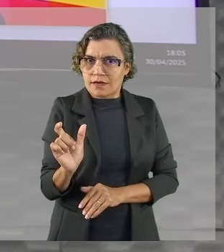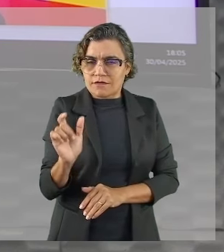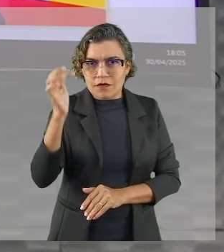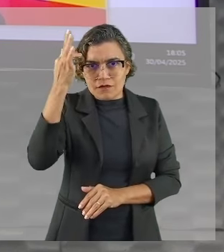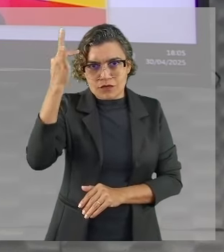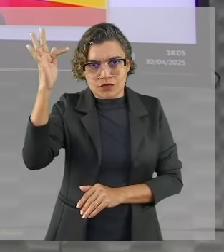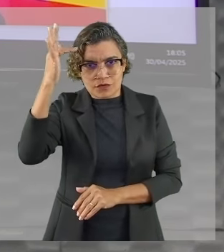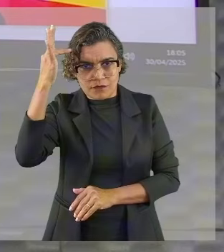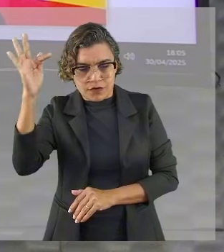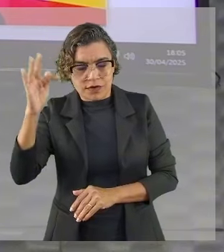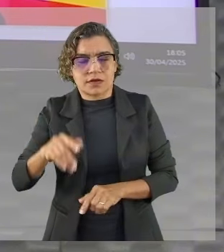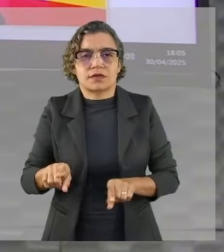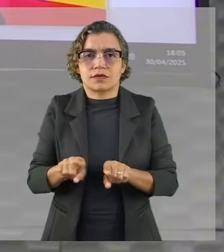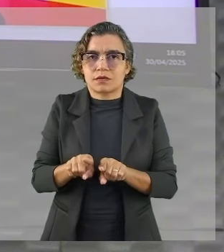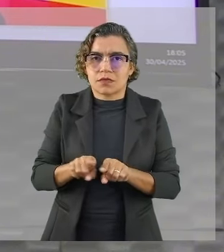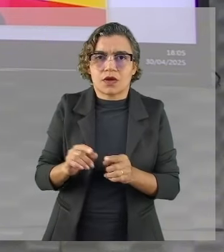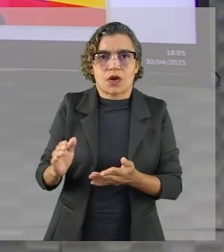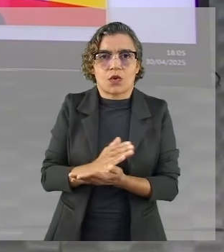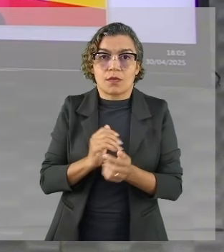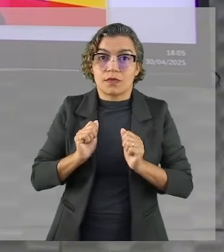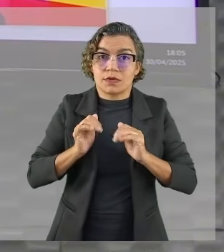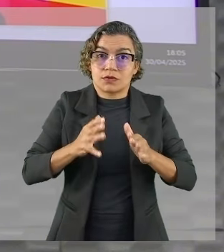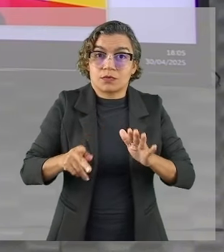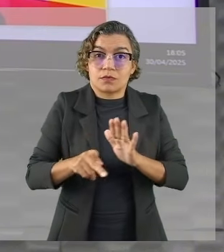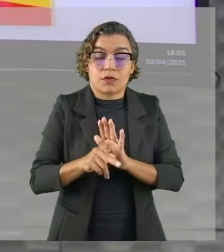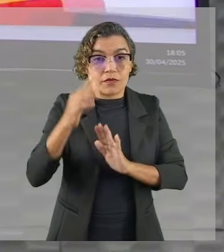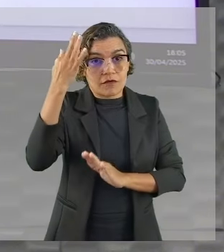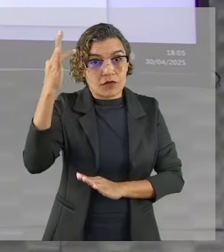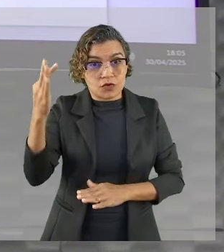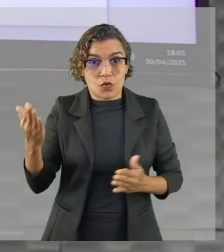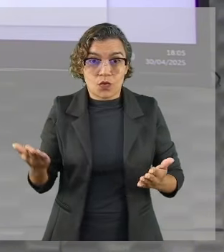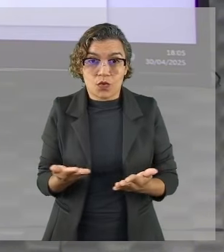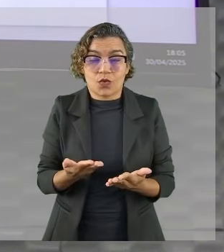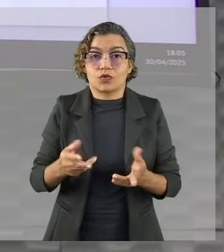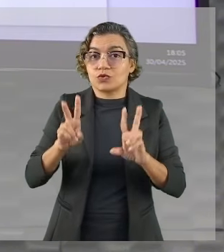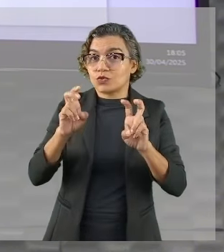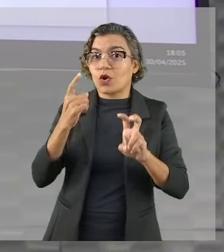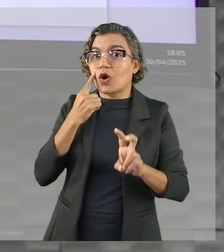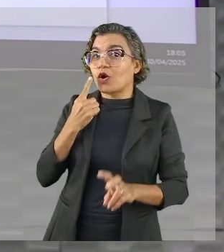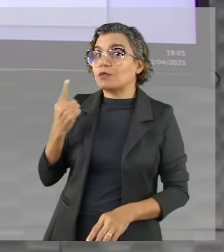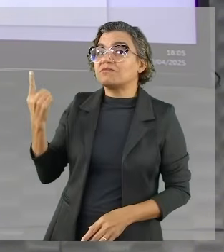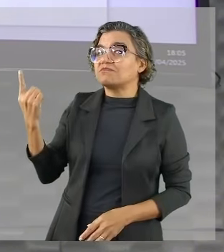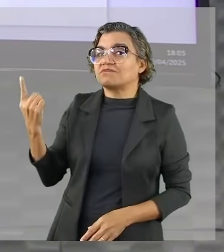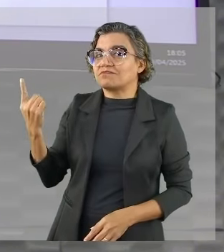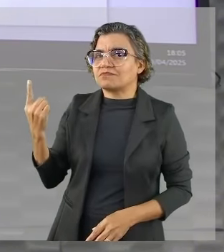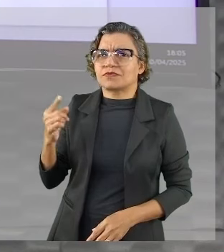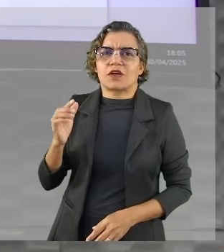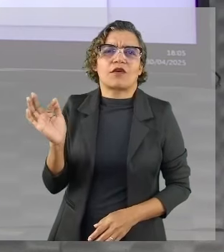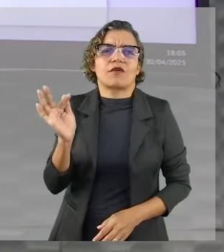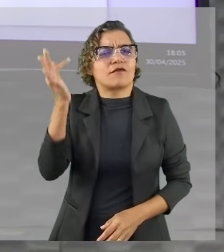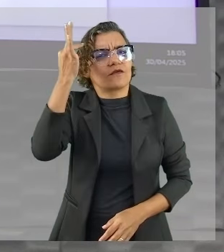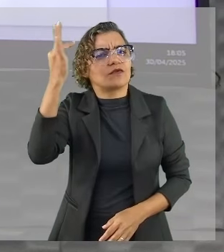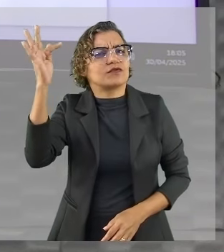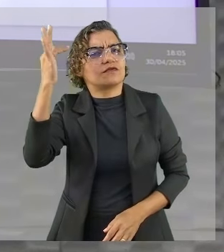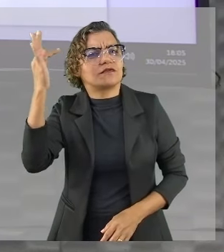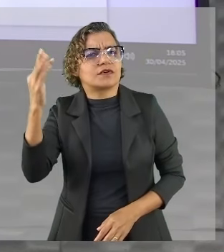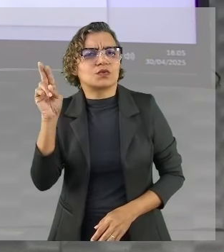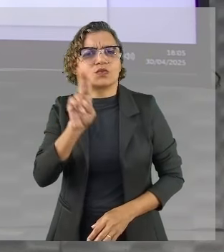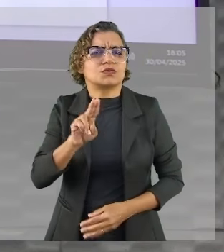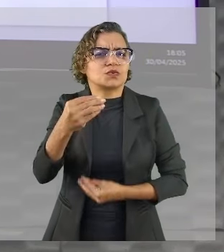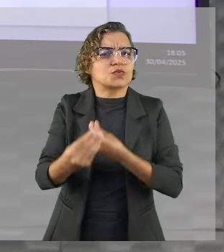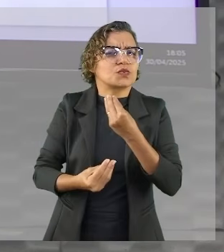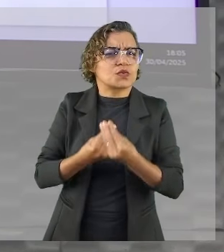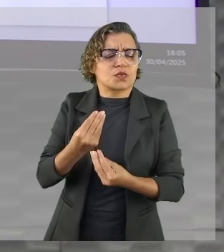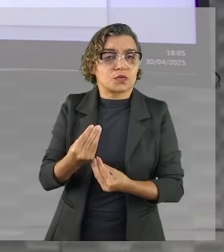algumas atitudes filosóficas, e hoje o tema da nossa aula é, afinal, para que serve a filosofia? E na